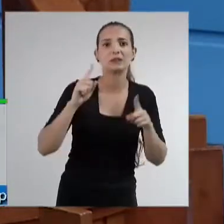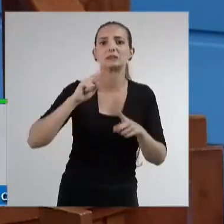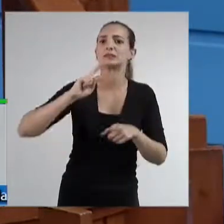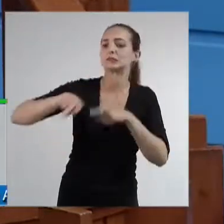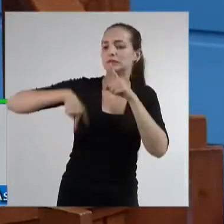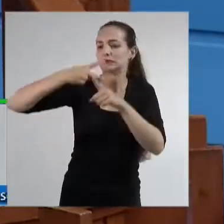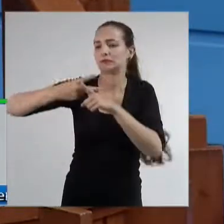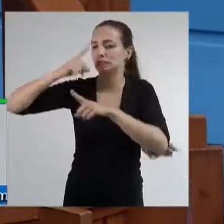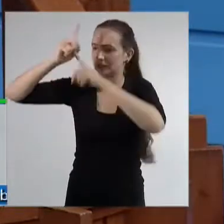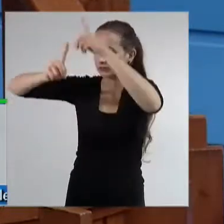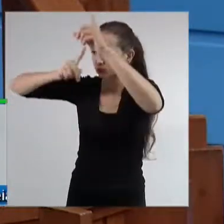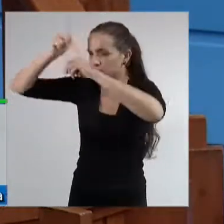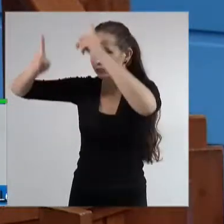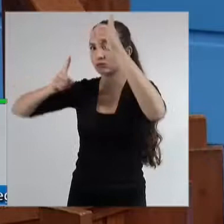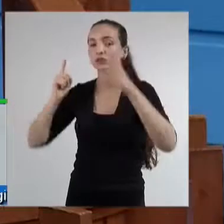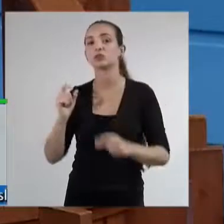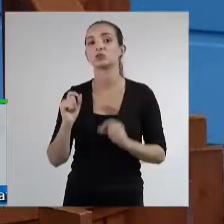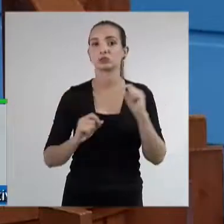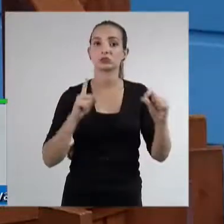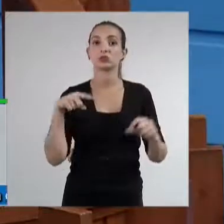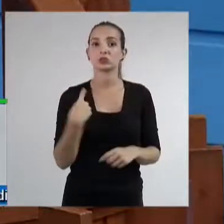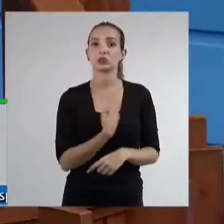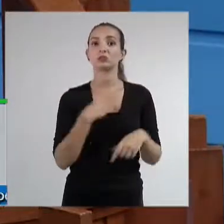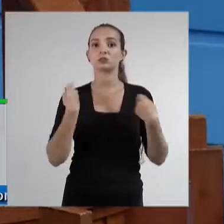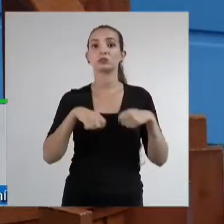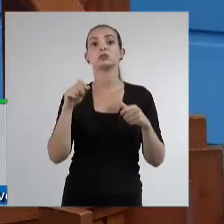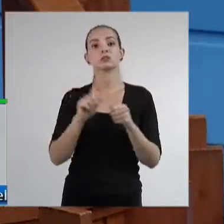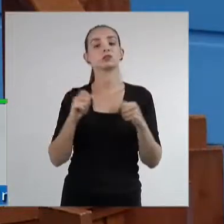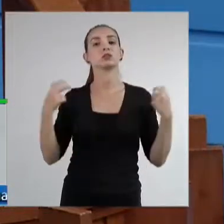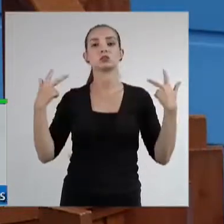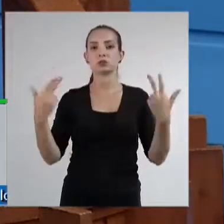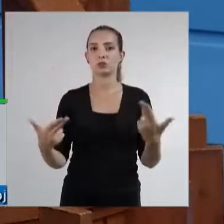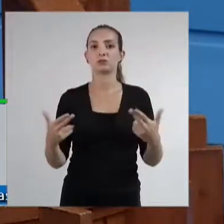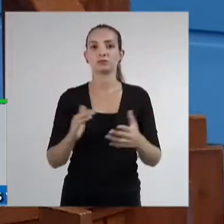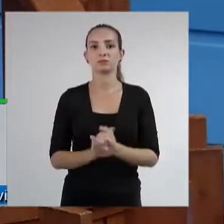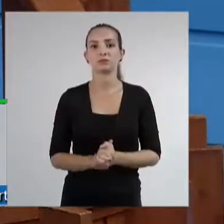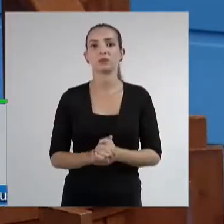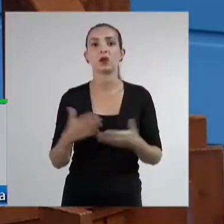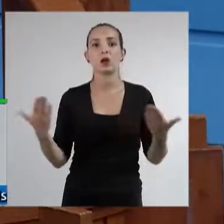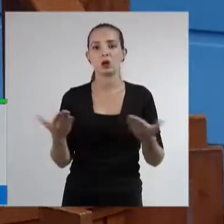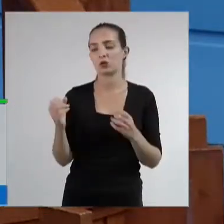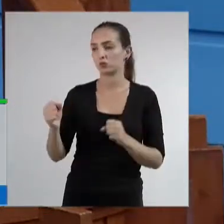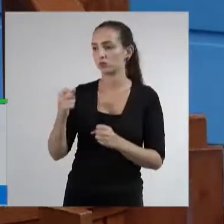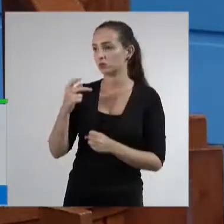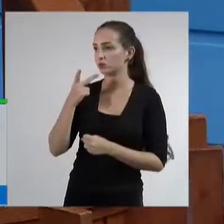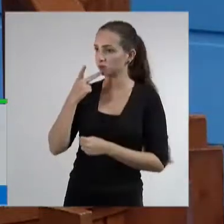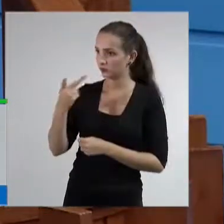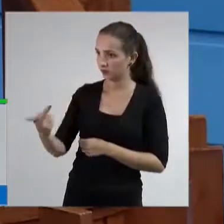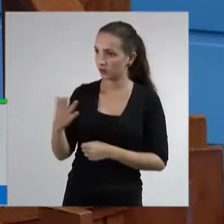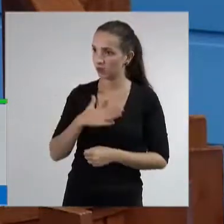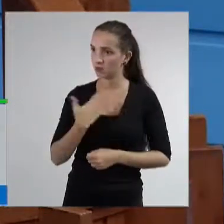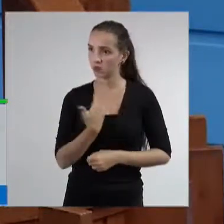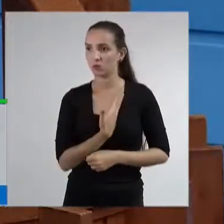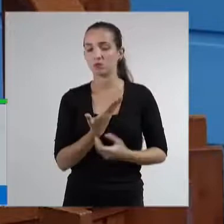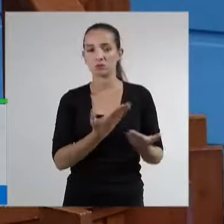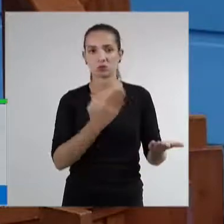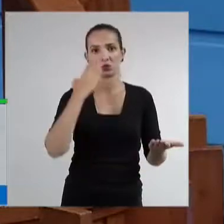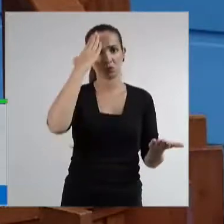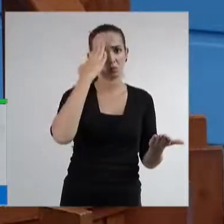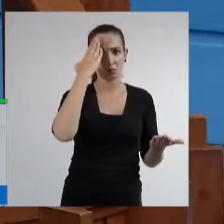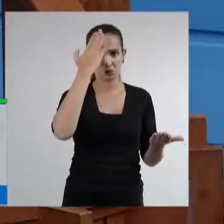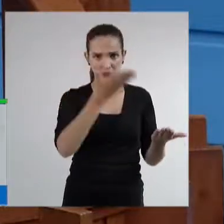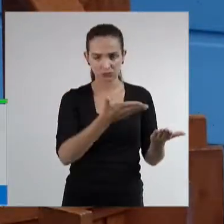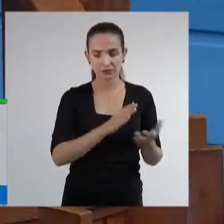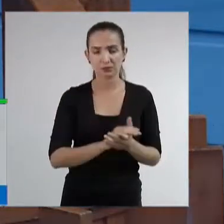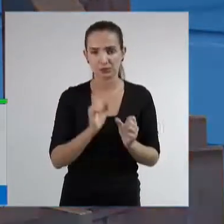assim, cabe a cada um de nós também fazermos o mesmo. Concedo a parte ao meu colega Barbosinha, líder do governo,